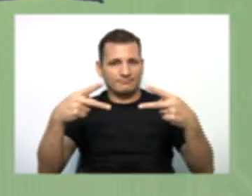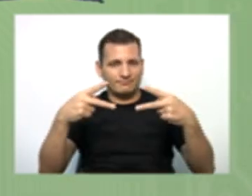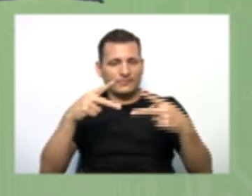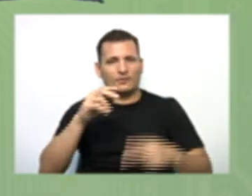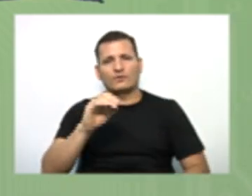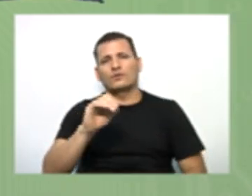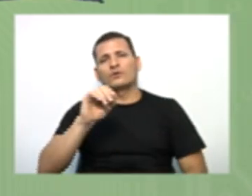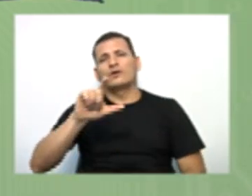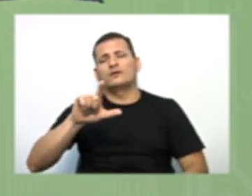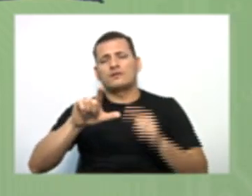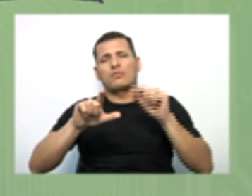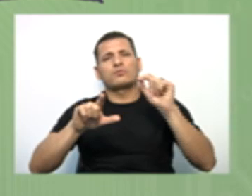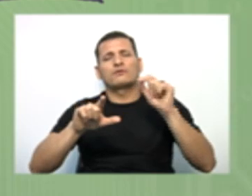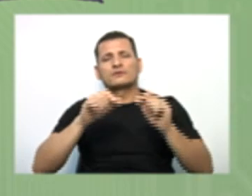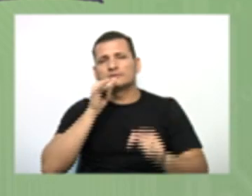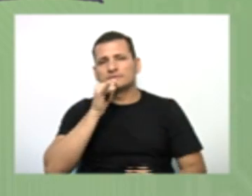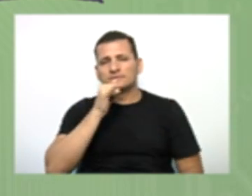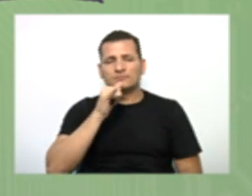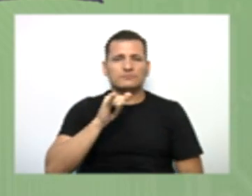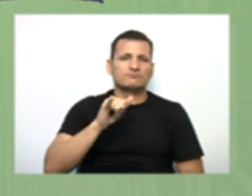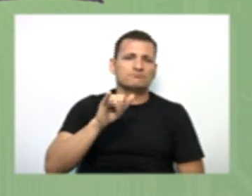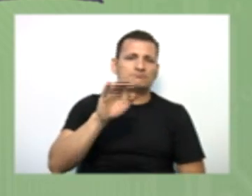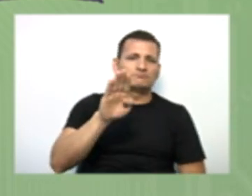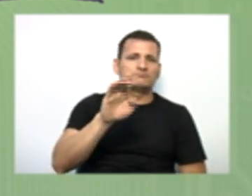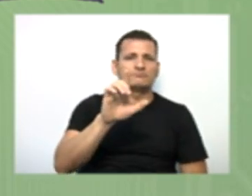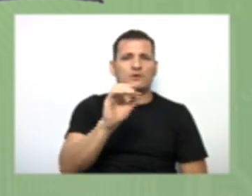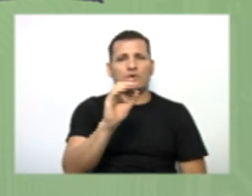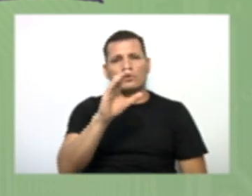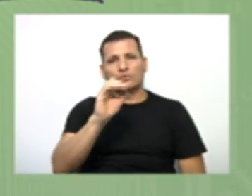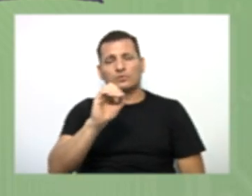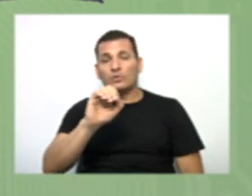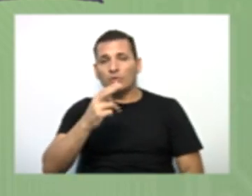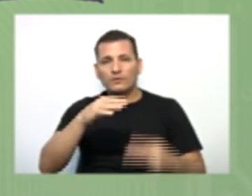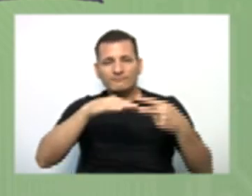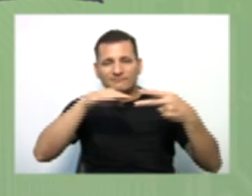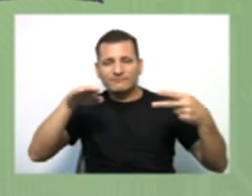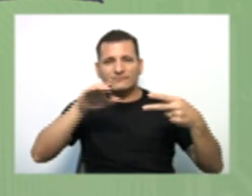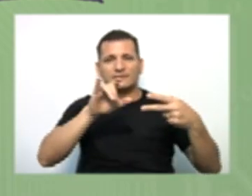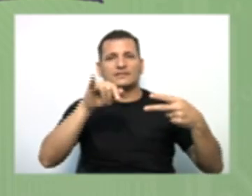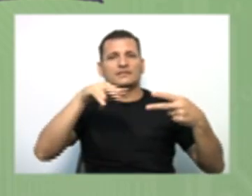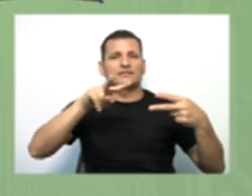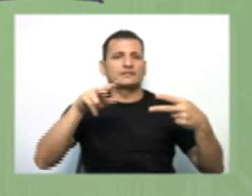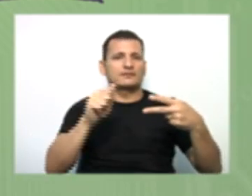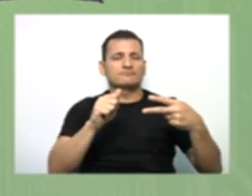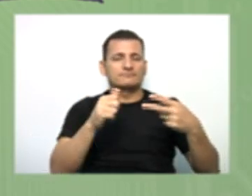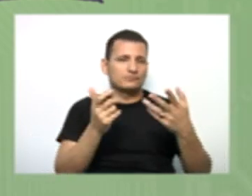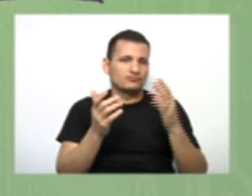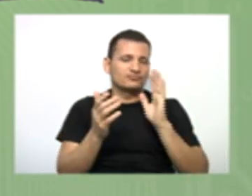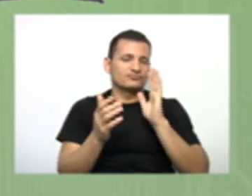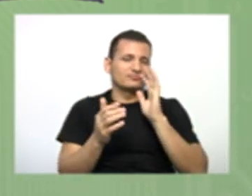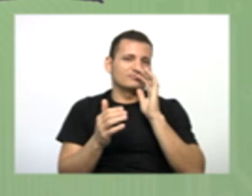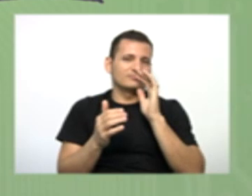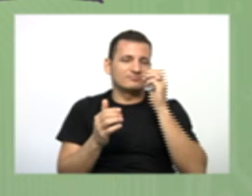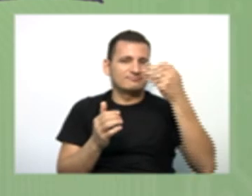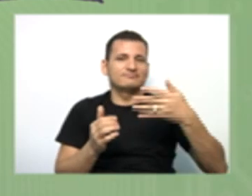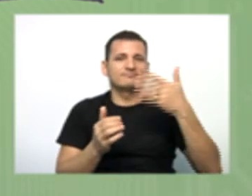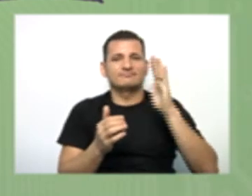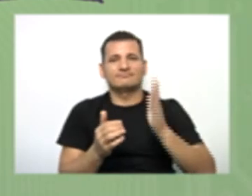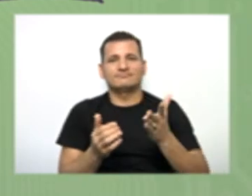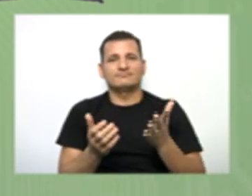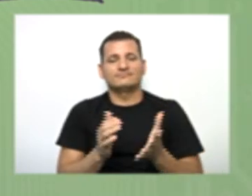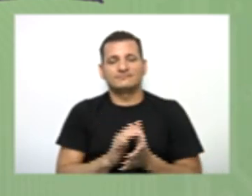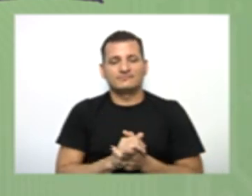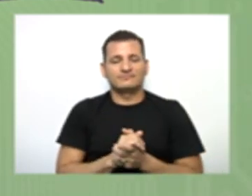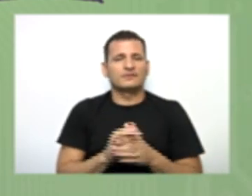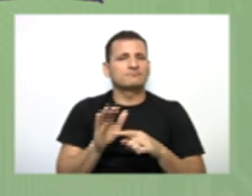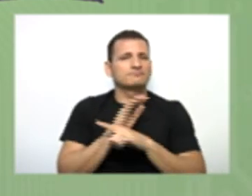de tag em bloco ou em linha. Essa eu acabei de falar, não tem nem como errar, né, Anderson?